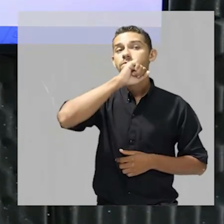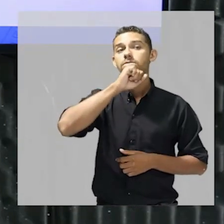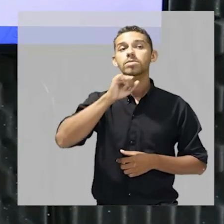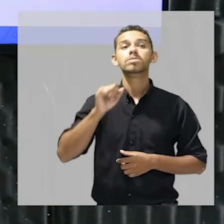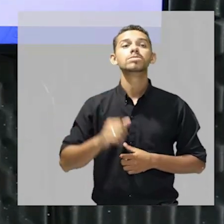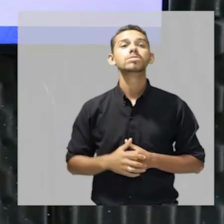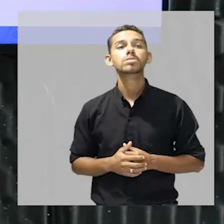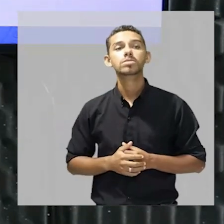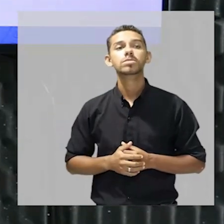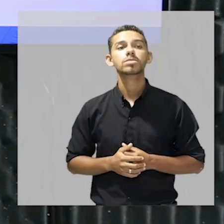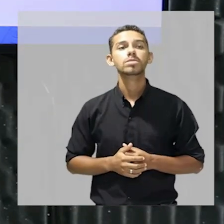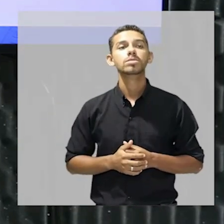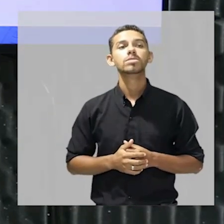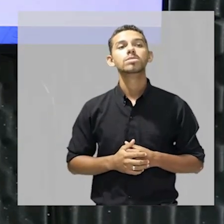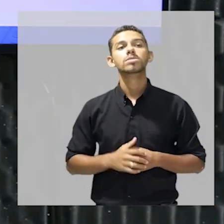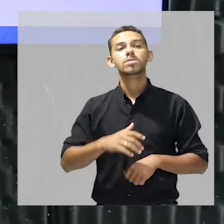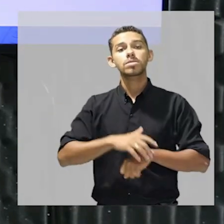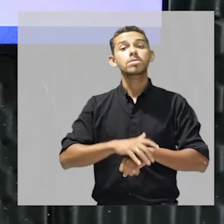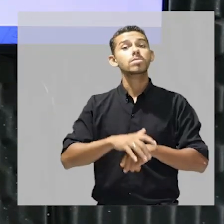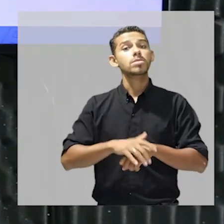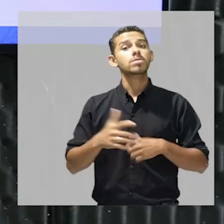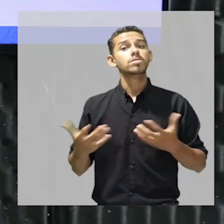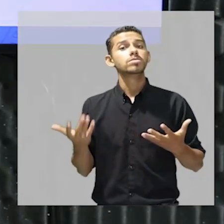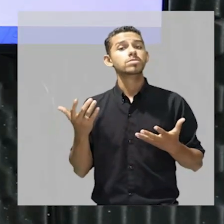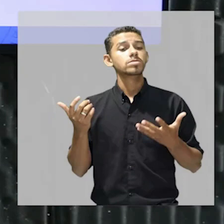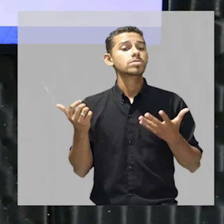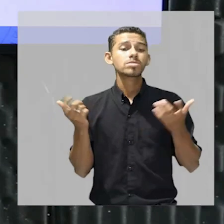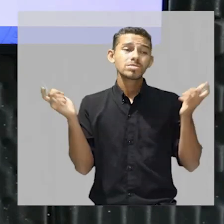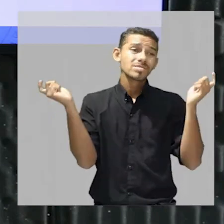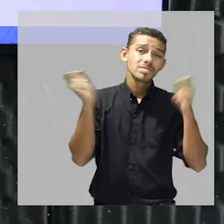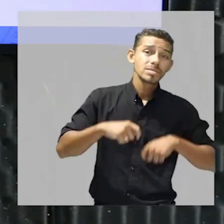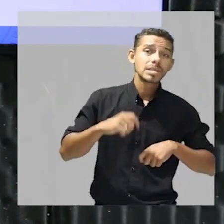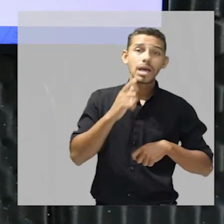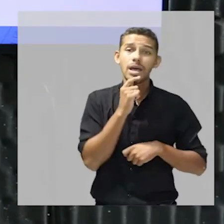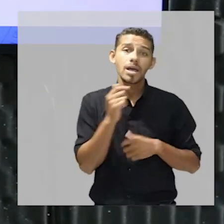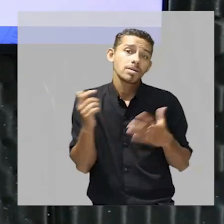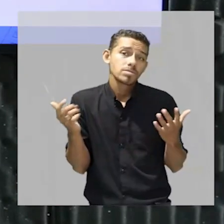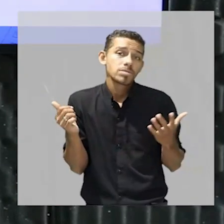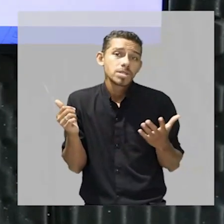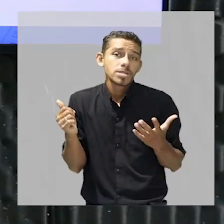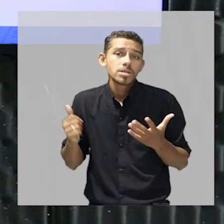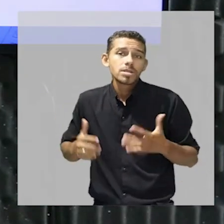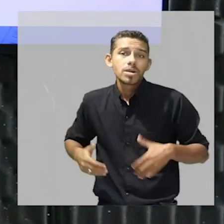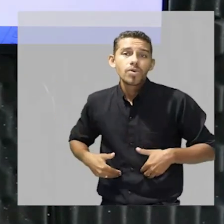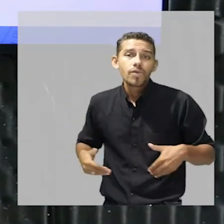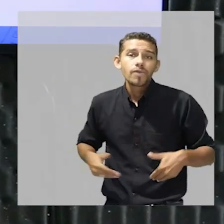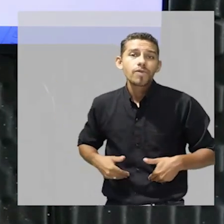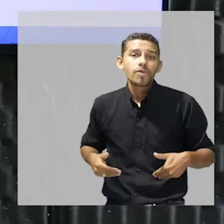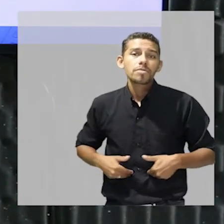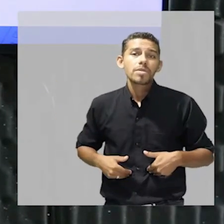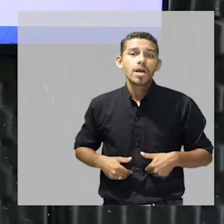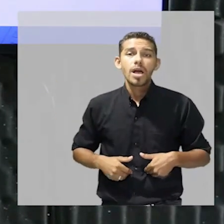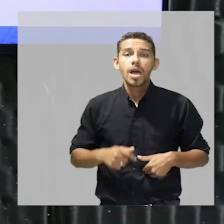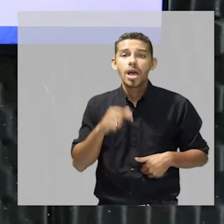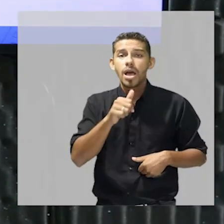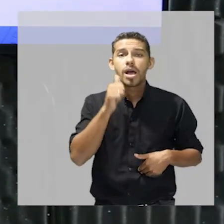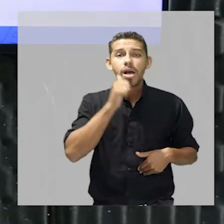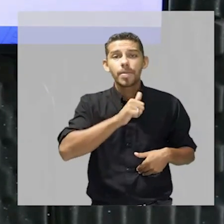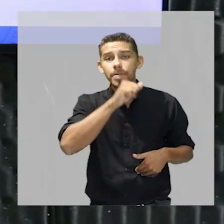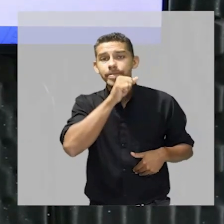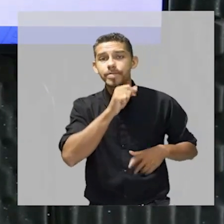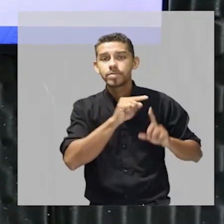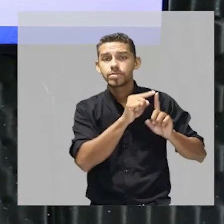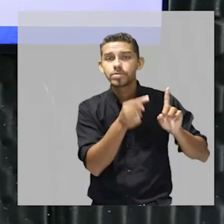rebentar quer dizer ele nasceu antes da hora porque ela com certeza era desnutrido ele já nasce com fome e ela não tinha nome